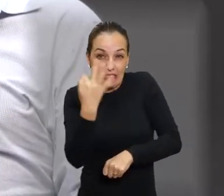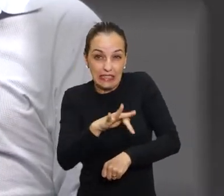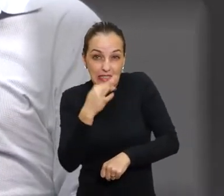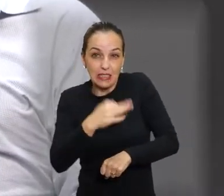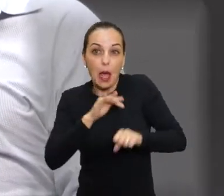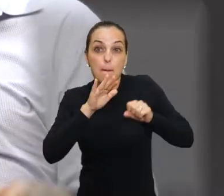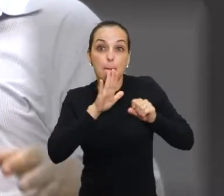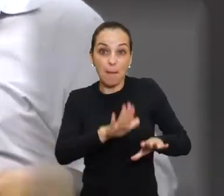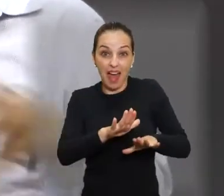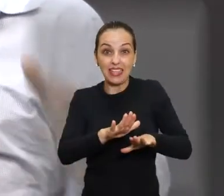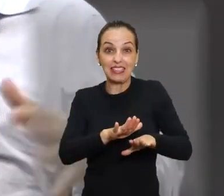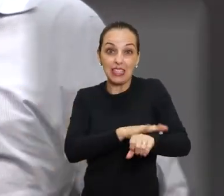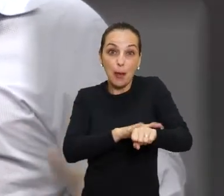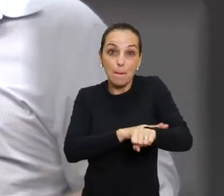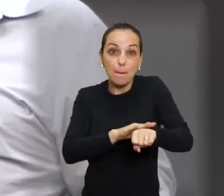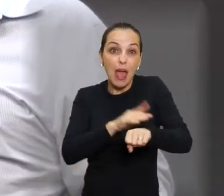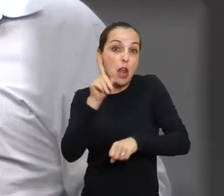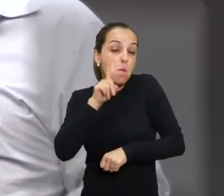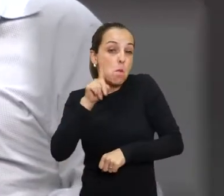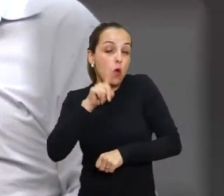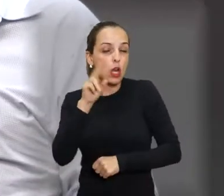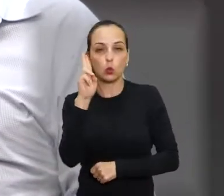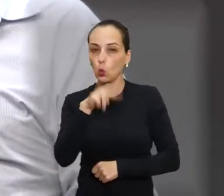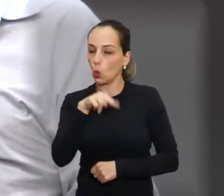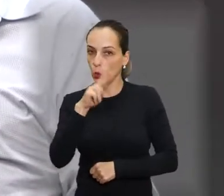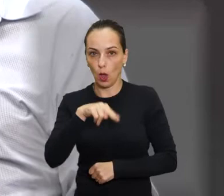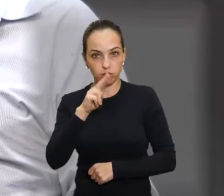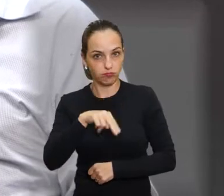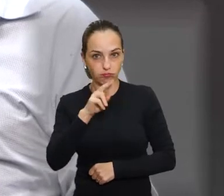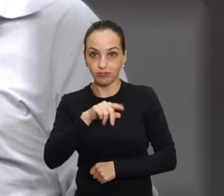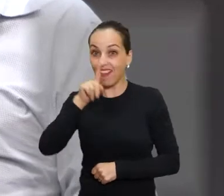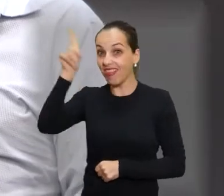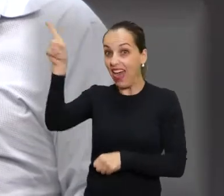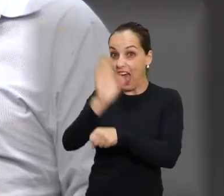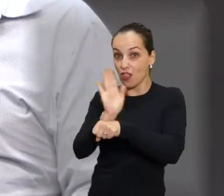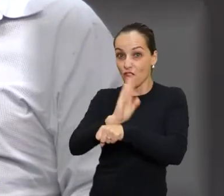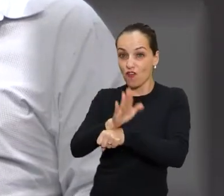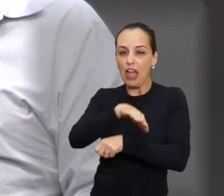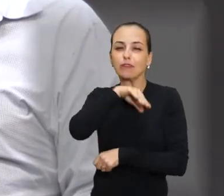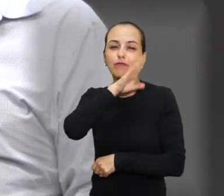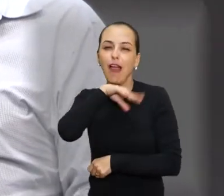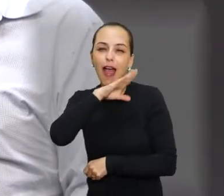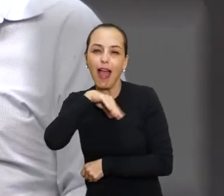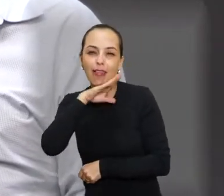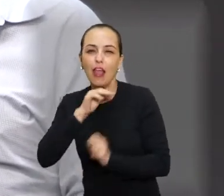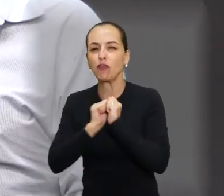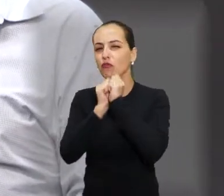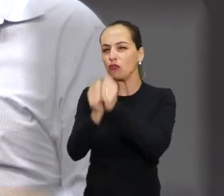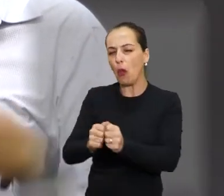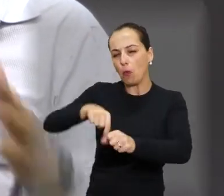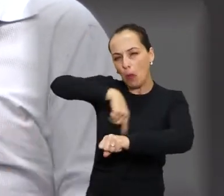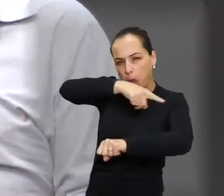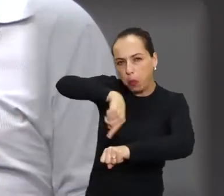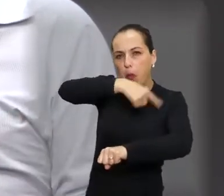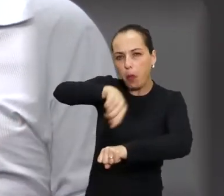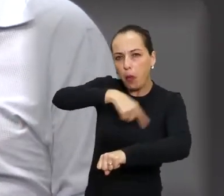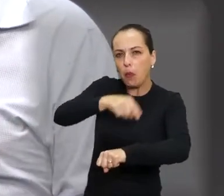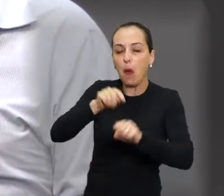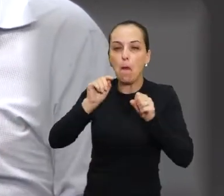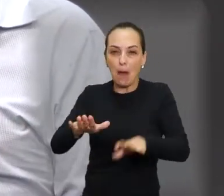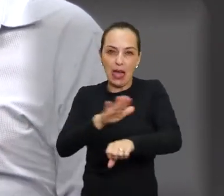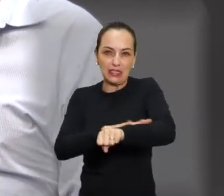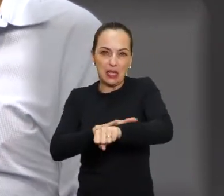é uma pessoa que sempre vai queimar a pele e nunca vai se bronzear. Quer dizer, pode ficar canita lá o clipe inteiro que vai